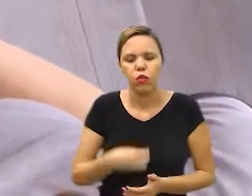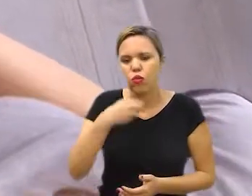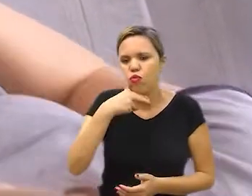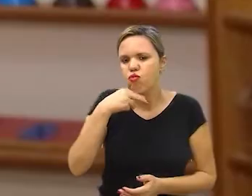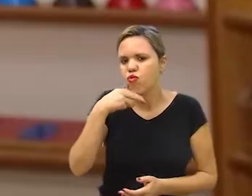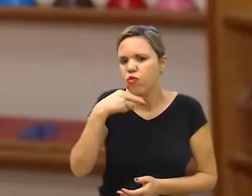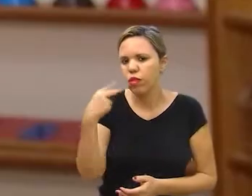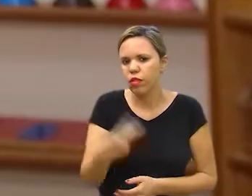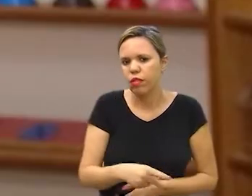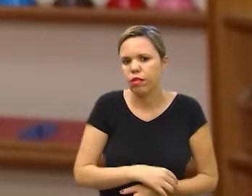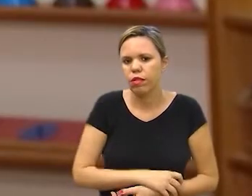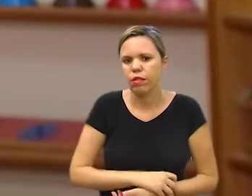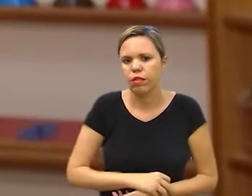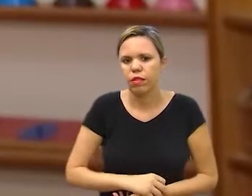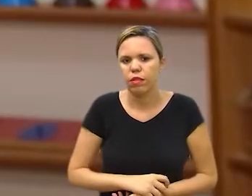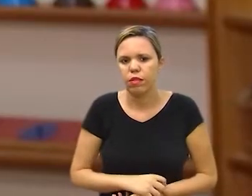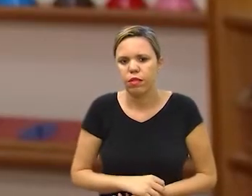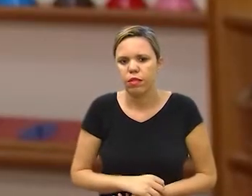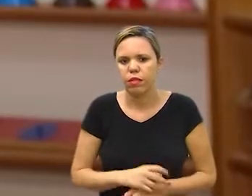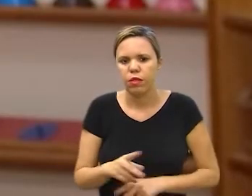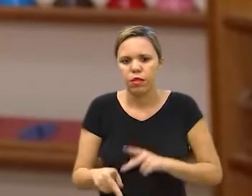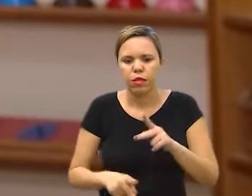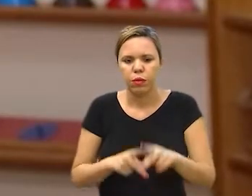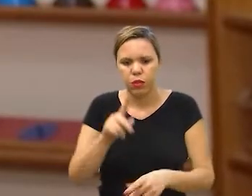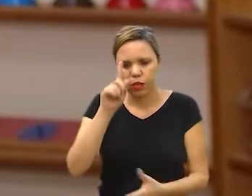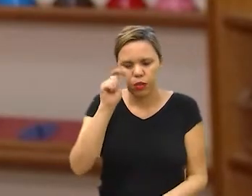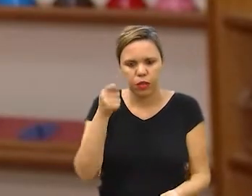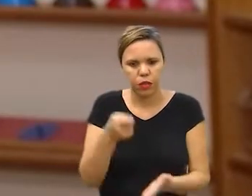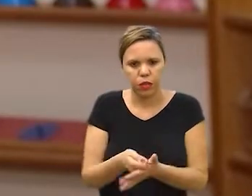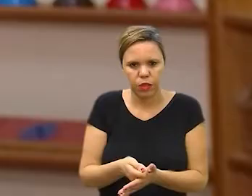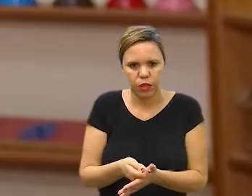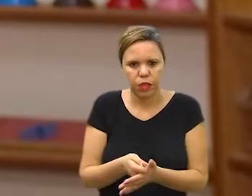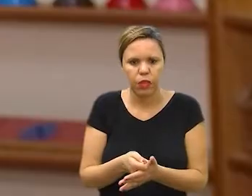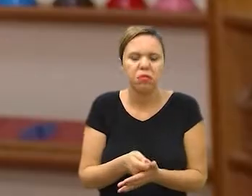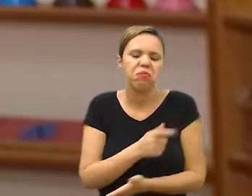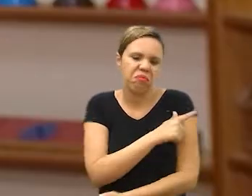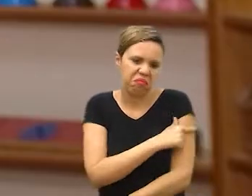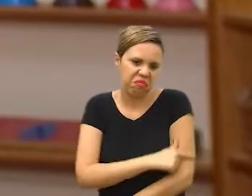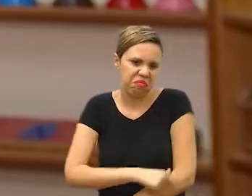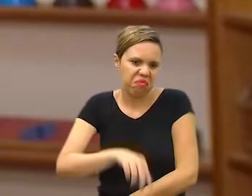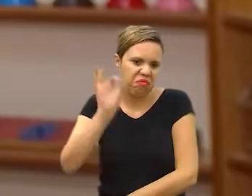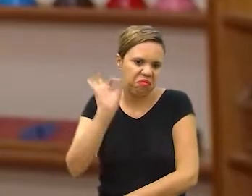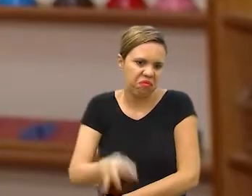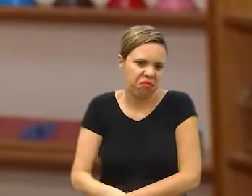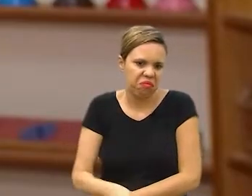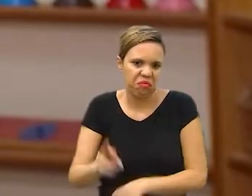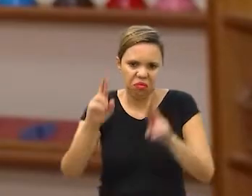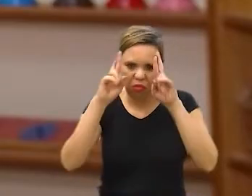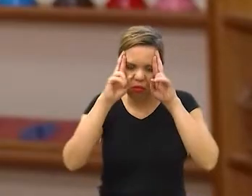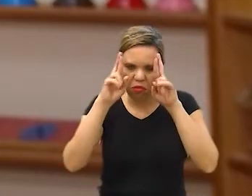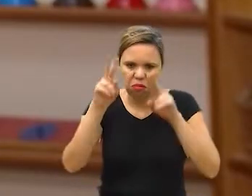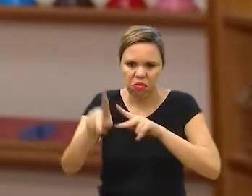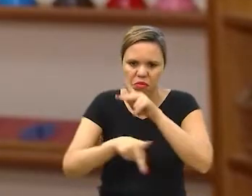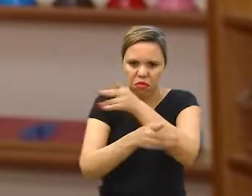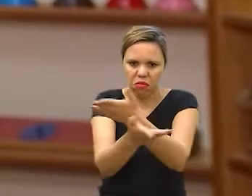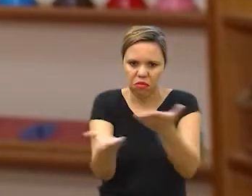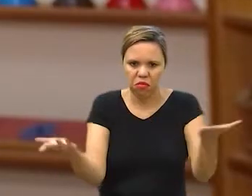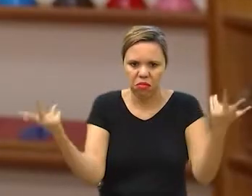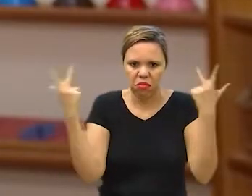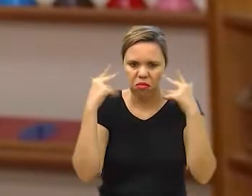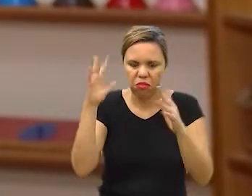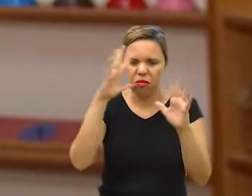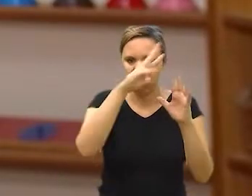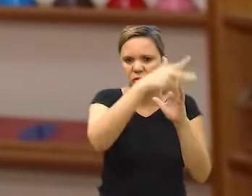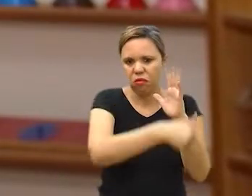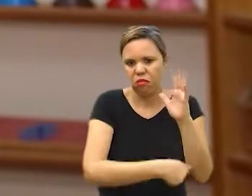neto dela. São pessoas decididas, são pessoas educadas, são pessoas que respeitam o próximo, a